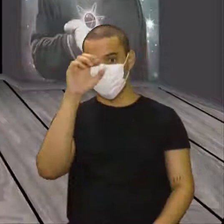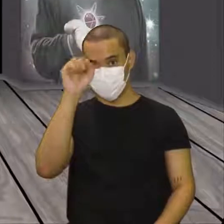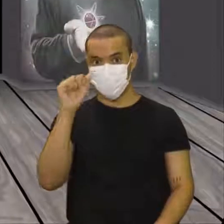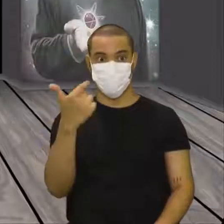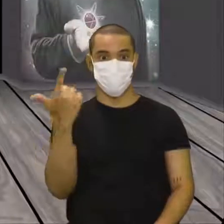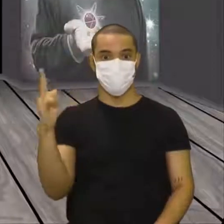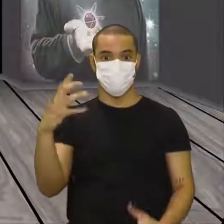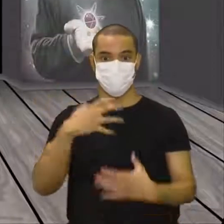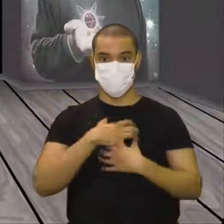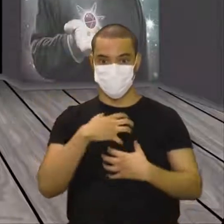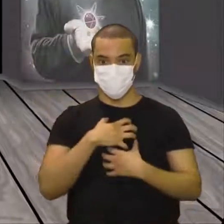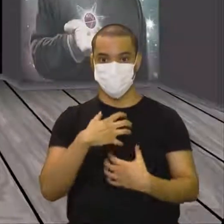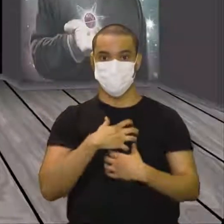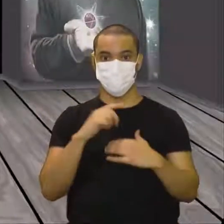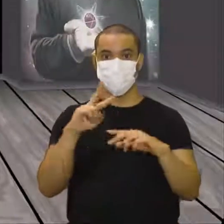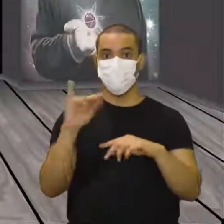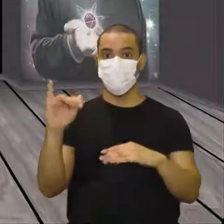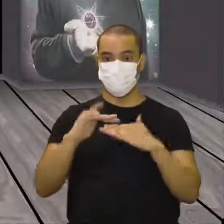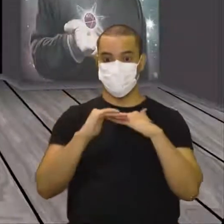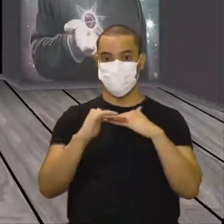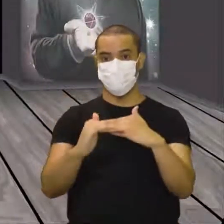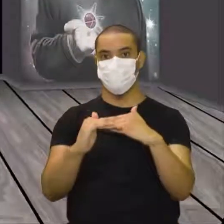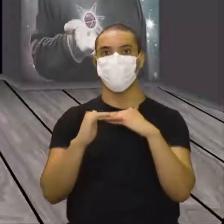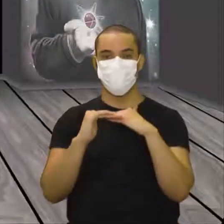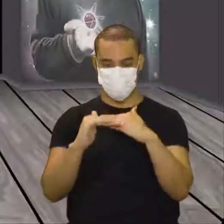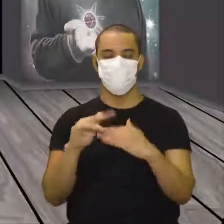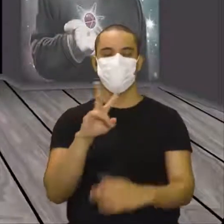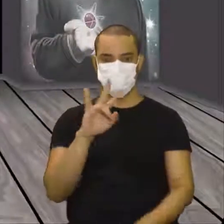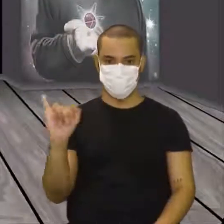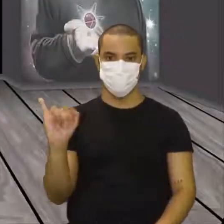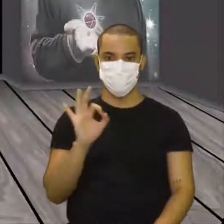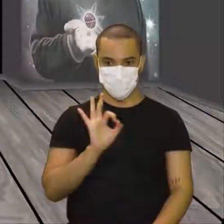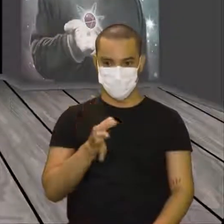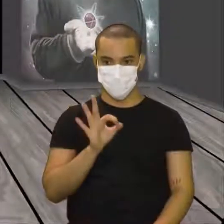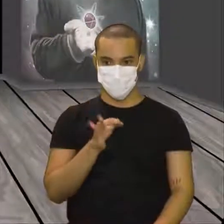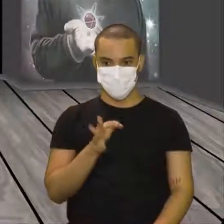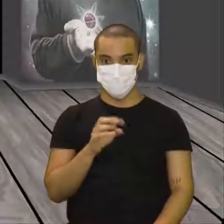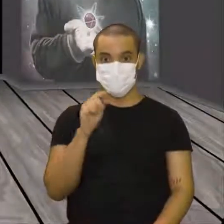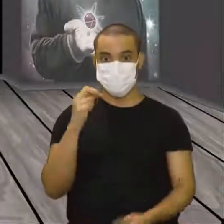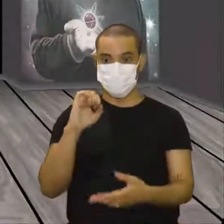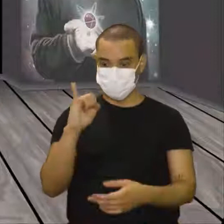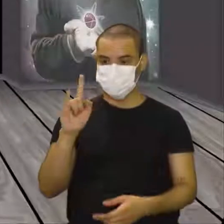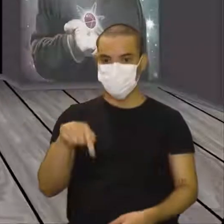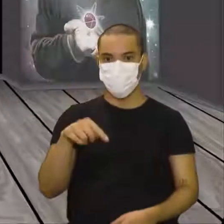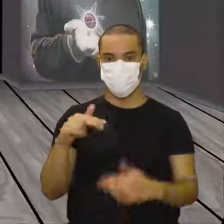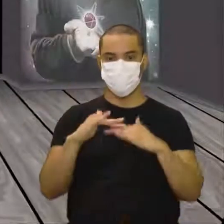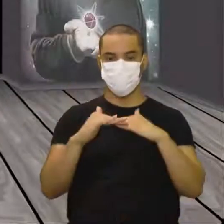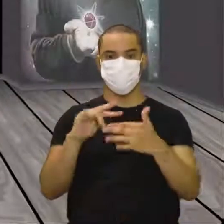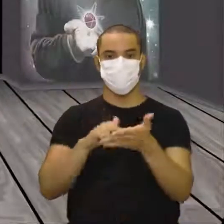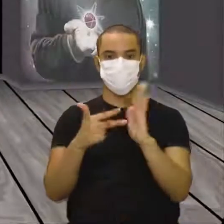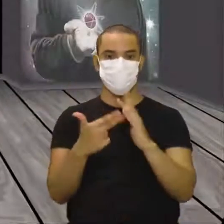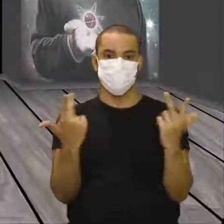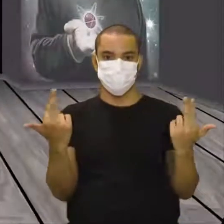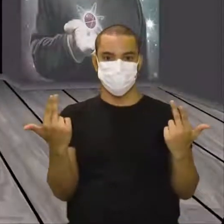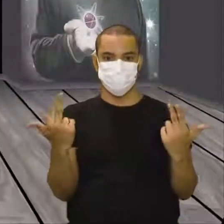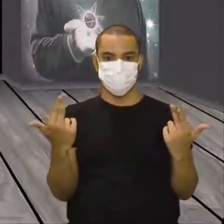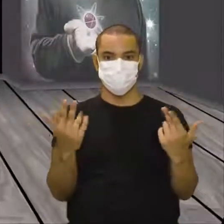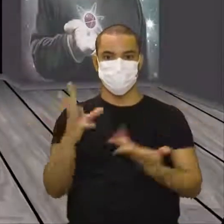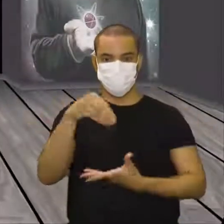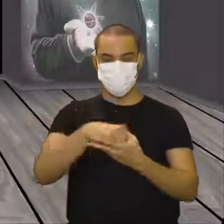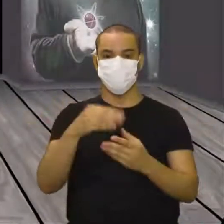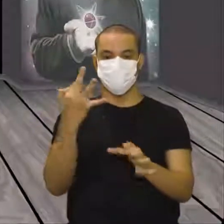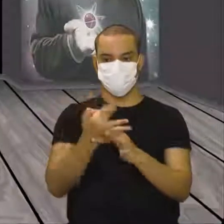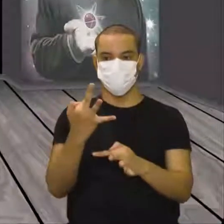outra direção se equilibrando, certo? Se é equilíbrio, é igual. Na física nós usamos muito